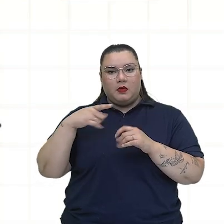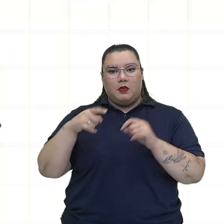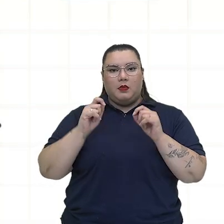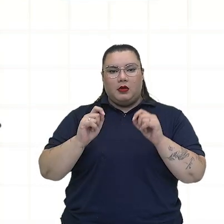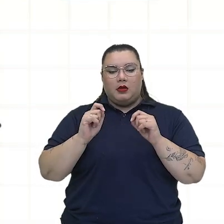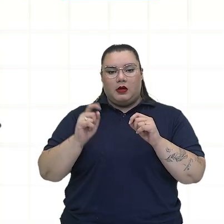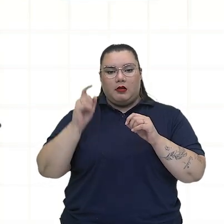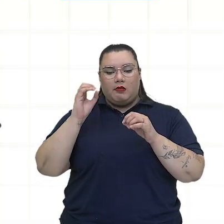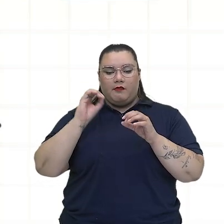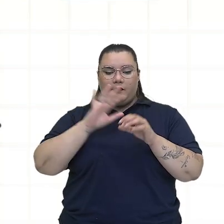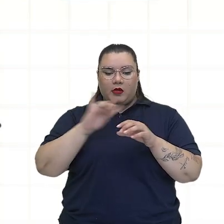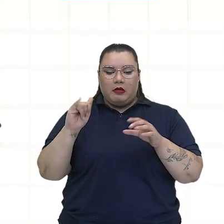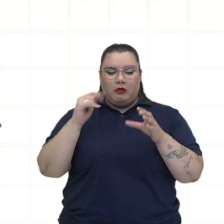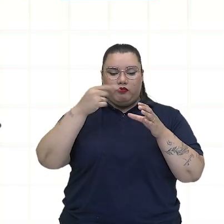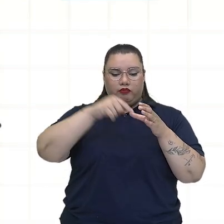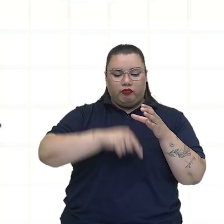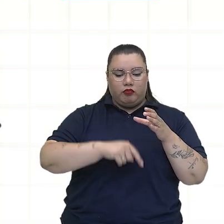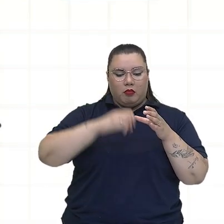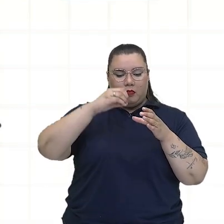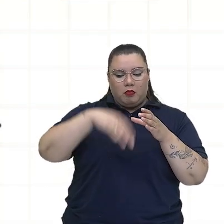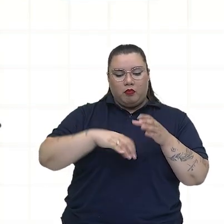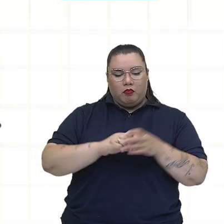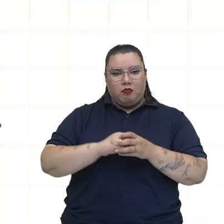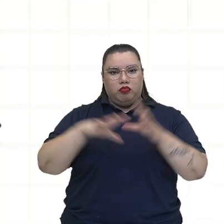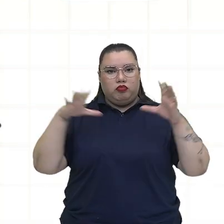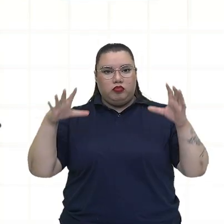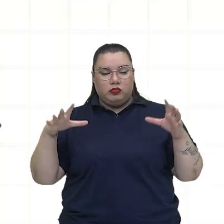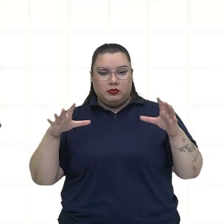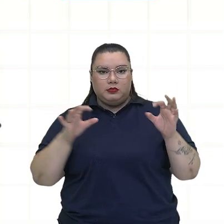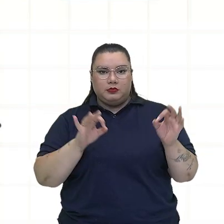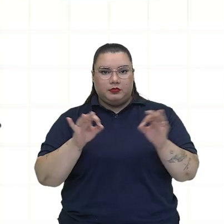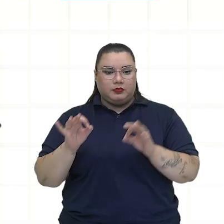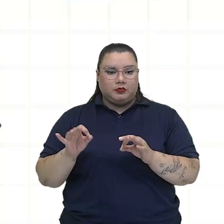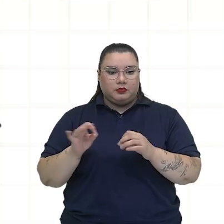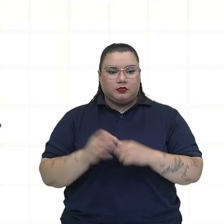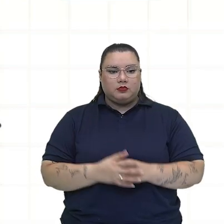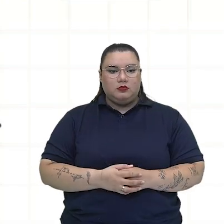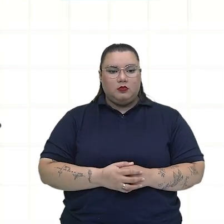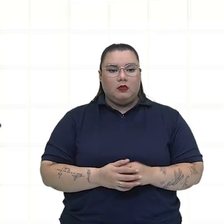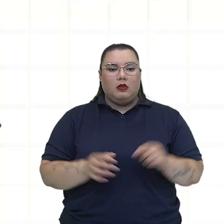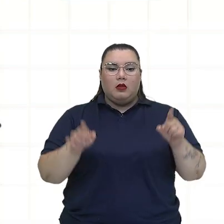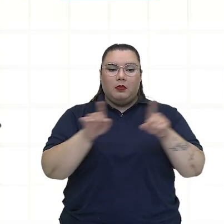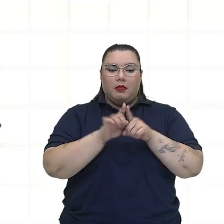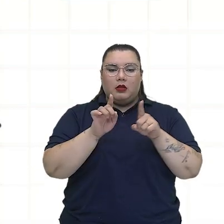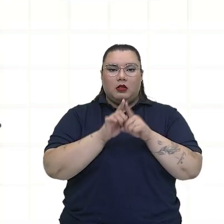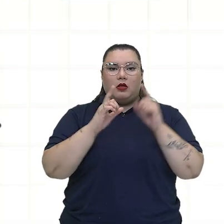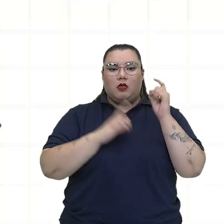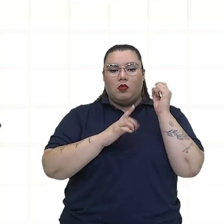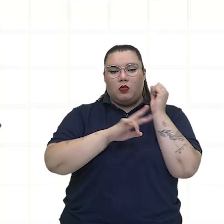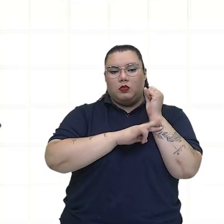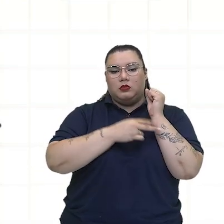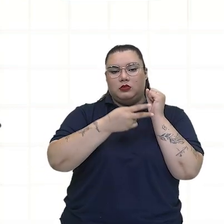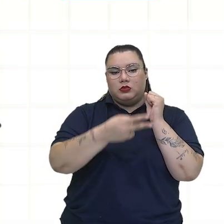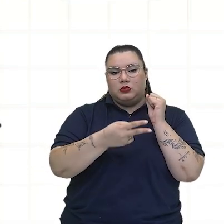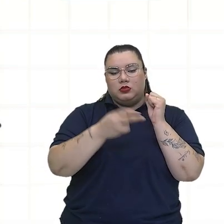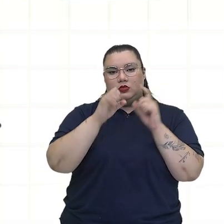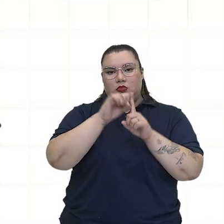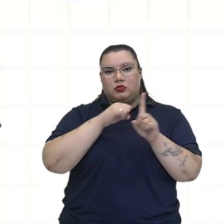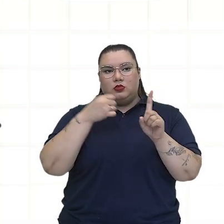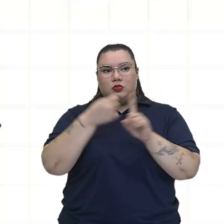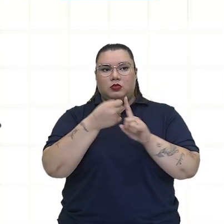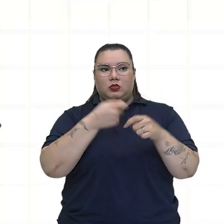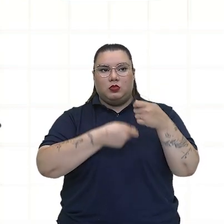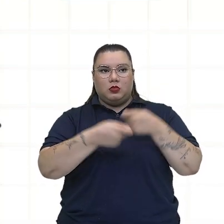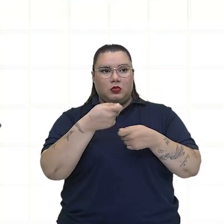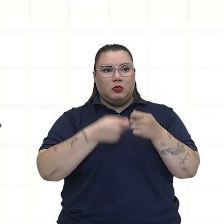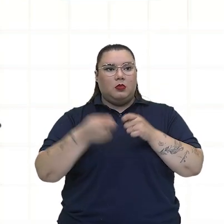a dinamite para poder fazer a retirada desse material que ele busca vender. Ela causa impactos